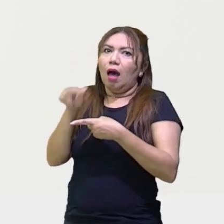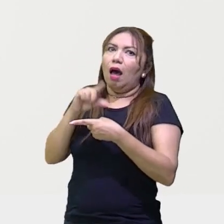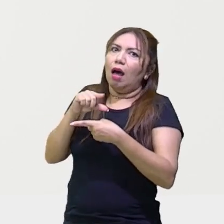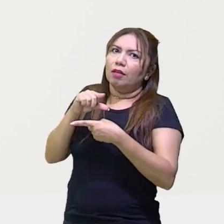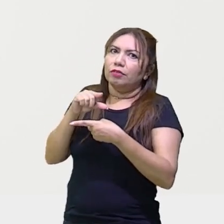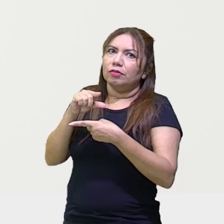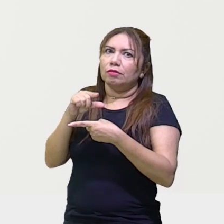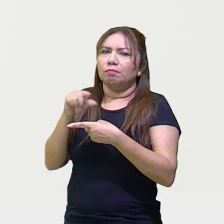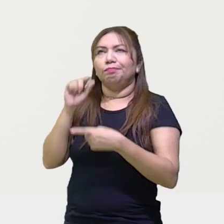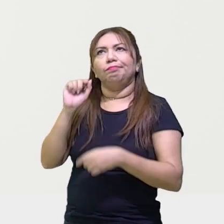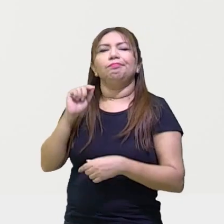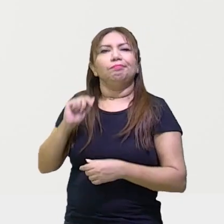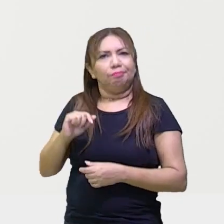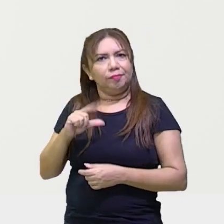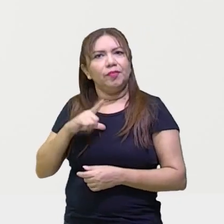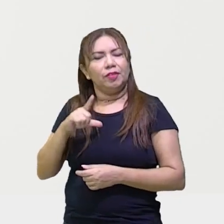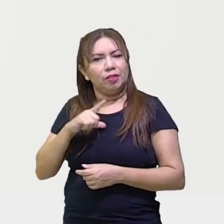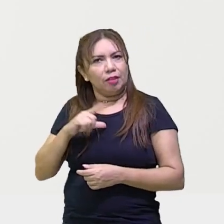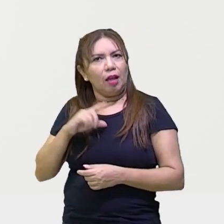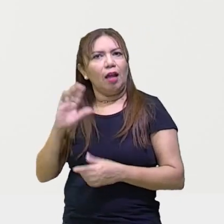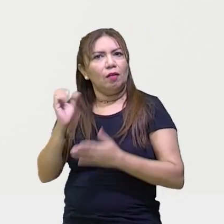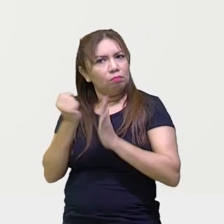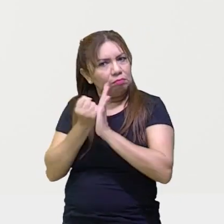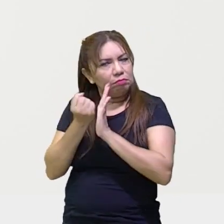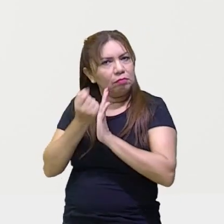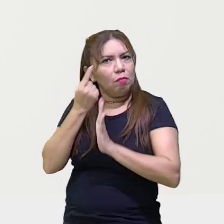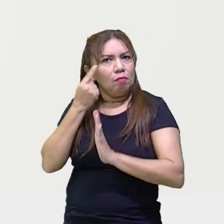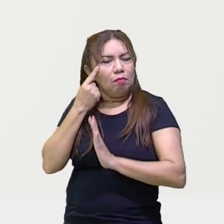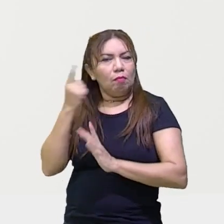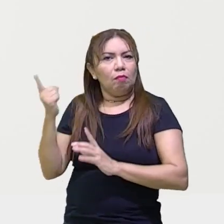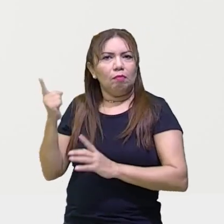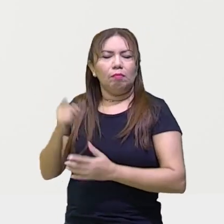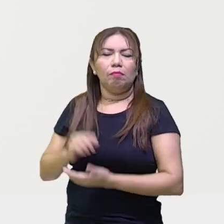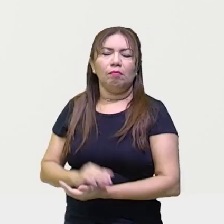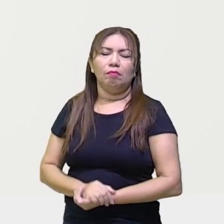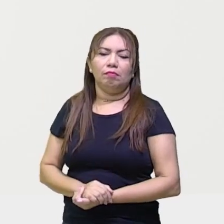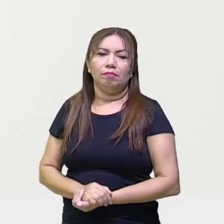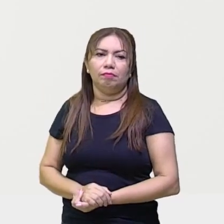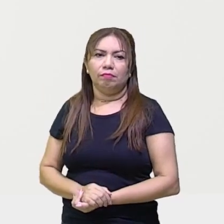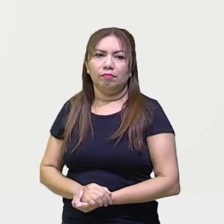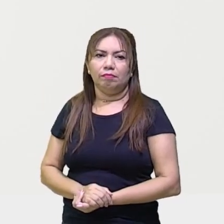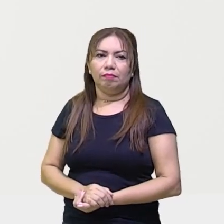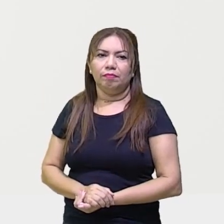por conta dessas sinalizações que eu estou fazendo aqui. Vamos ver aqui.